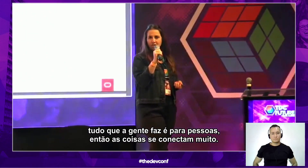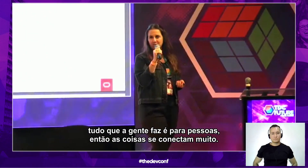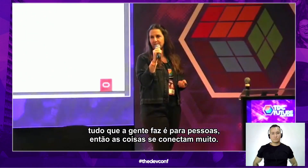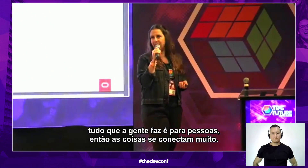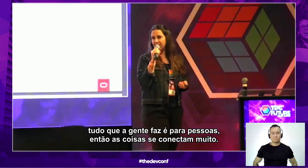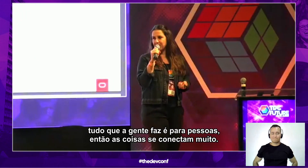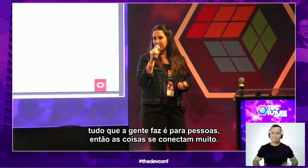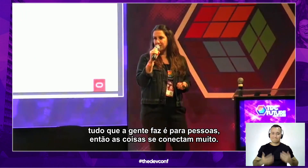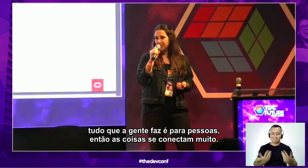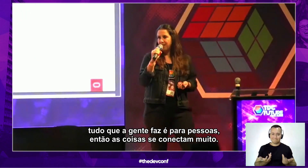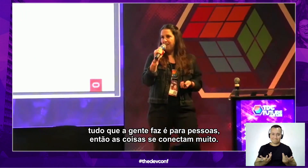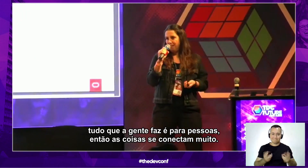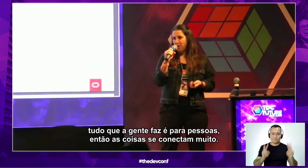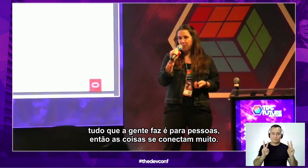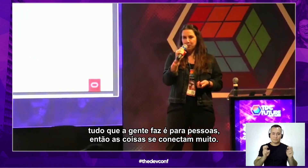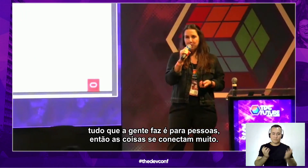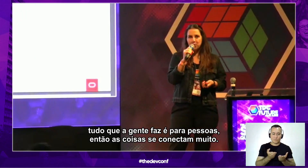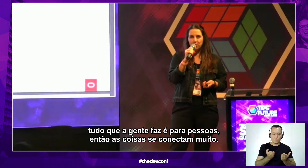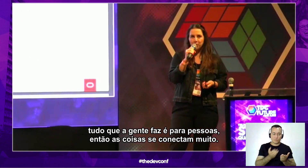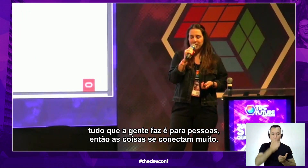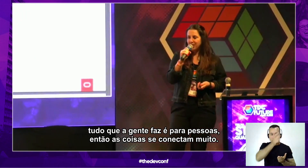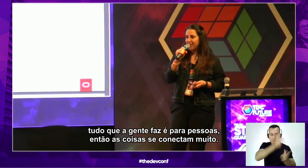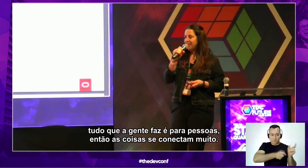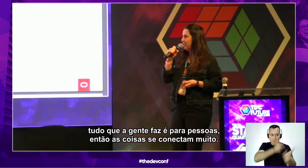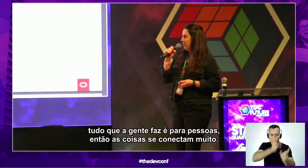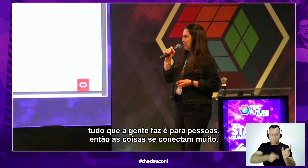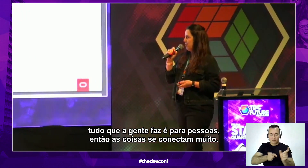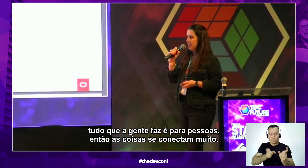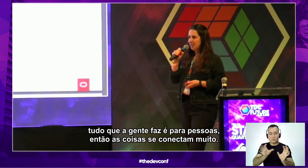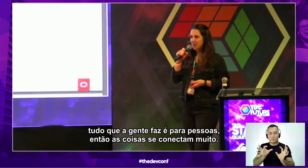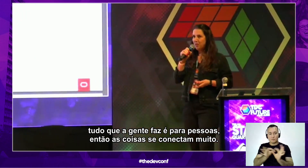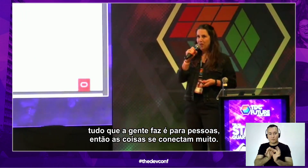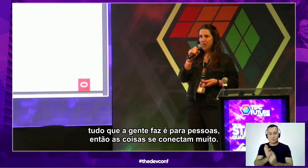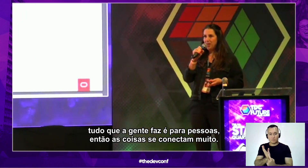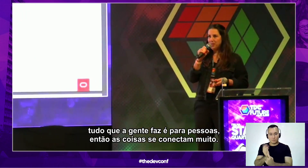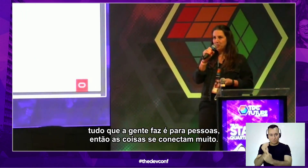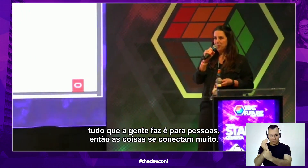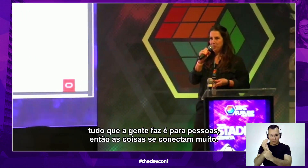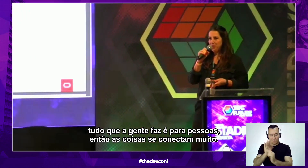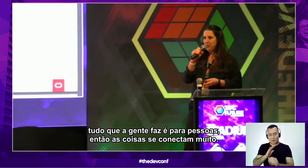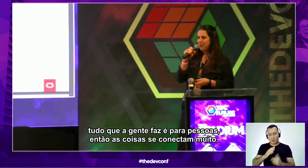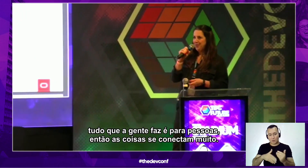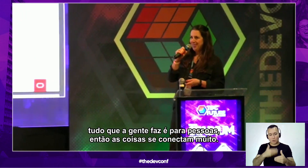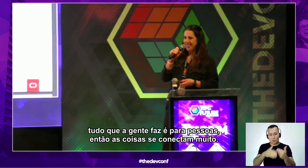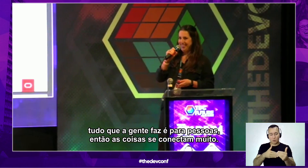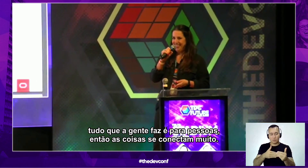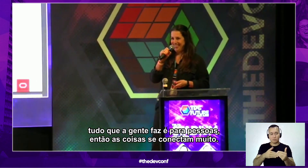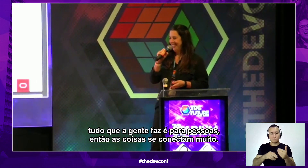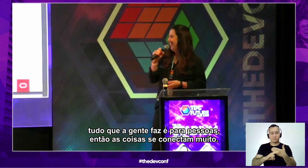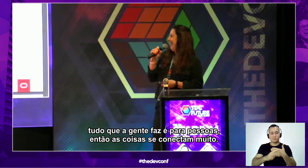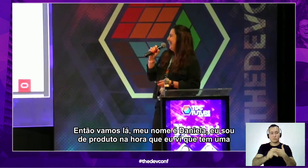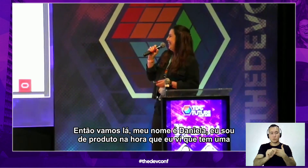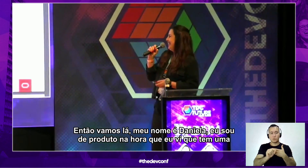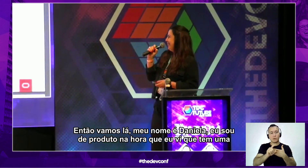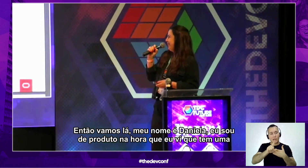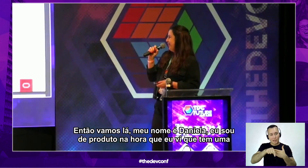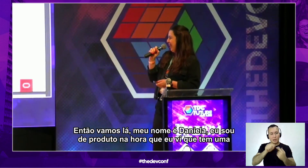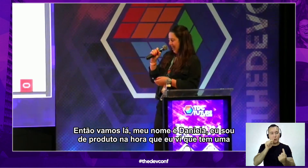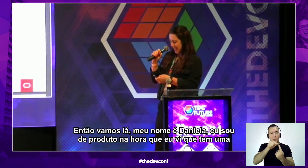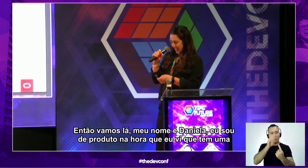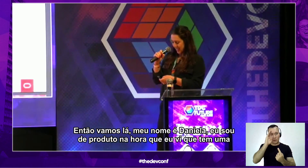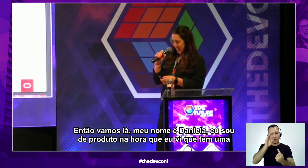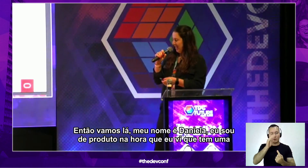gente faz é para pessoas, né? Então, as coisas se conectam muito. Então, vamos